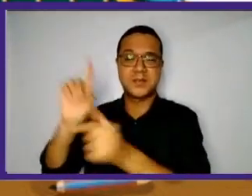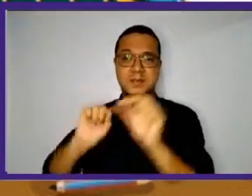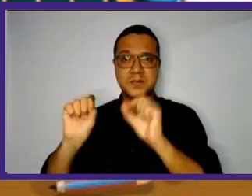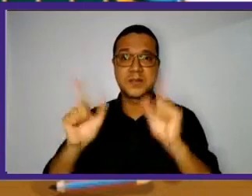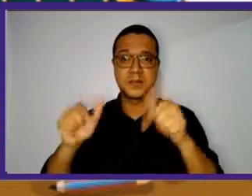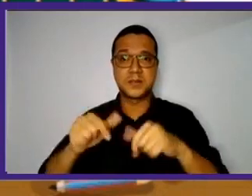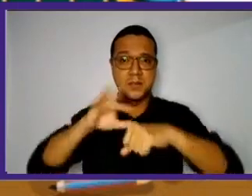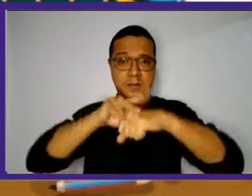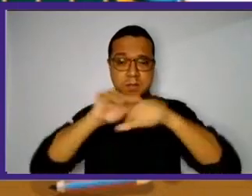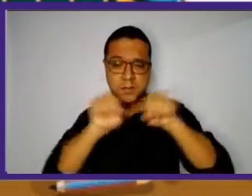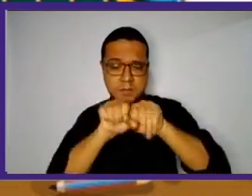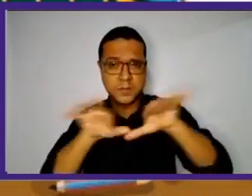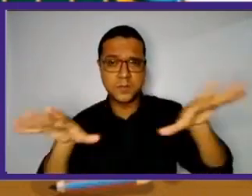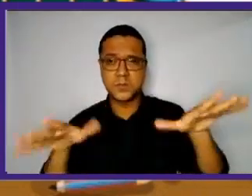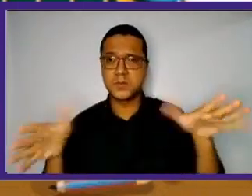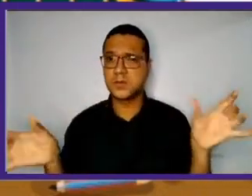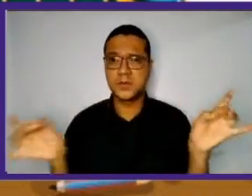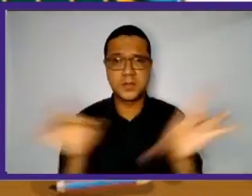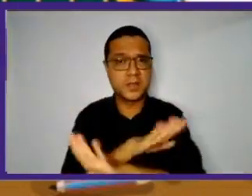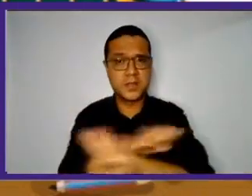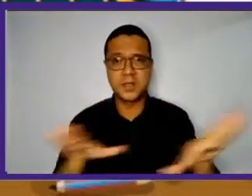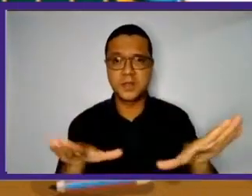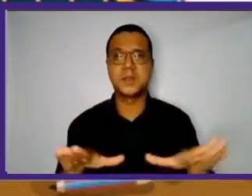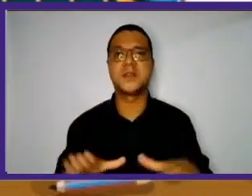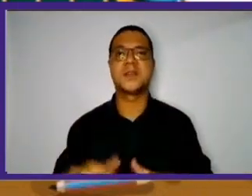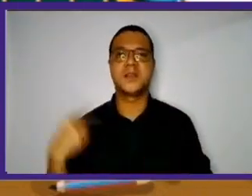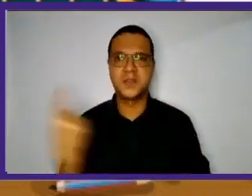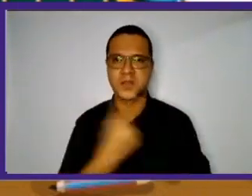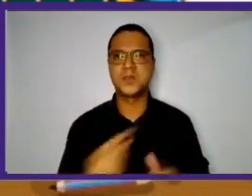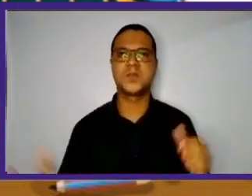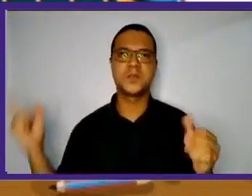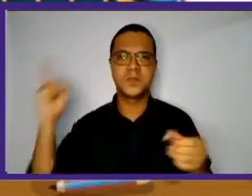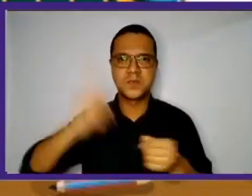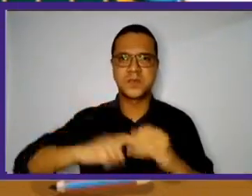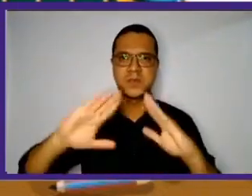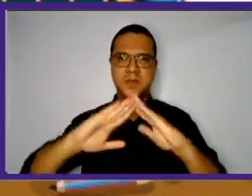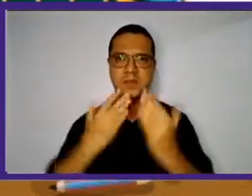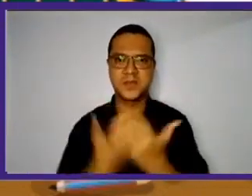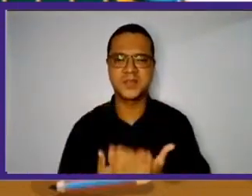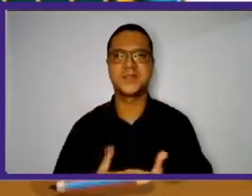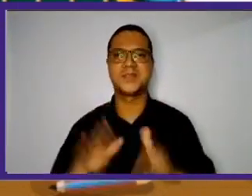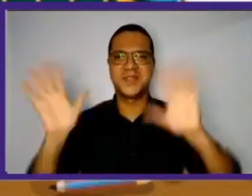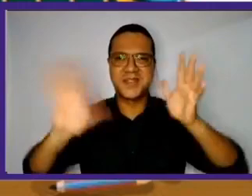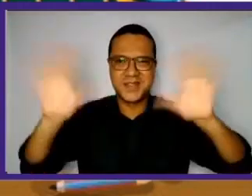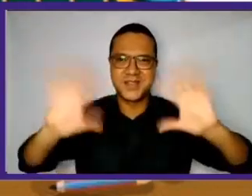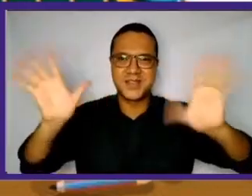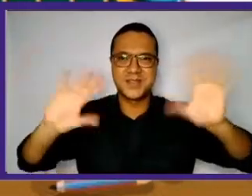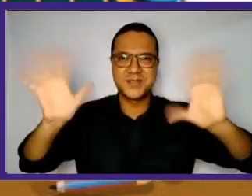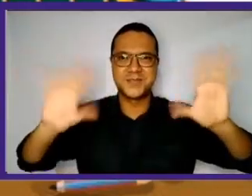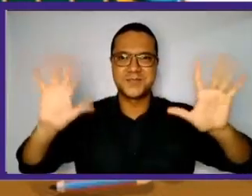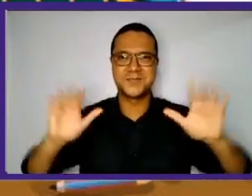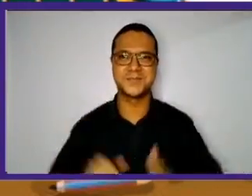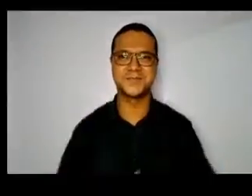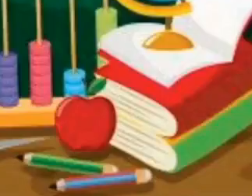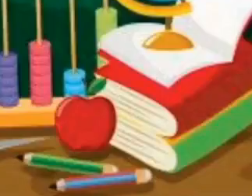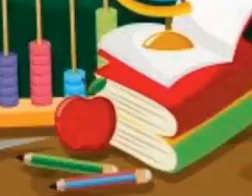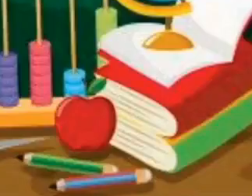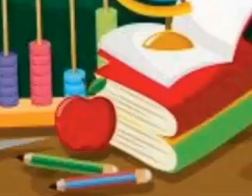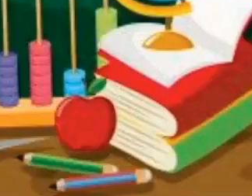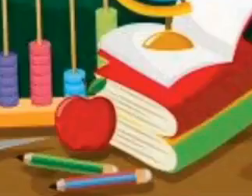Céu que essa pandemia acabe logo e a gente volte logo para a escola, tá certo? Tchau, meus amores!